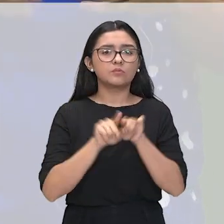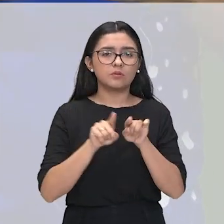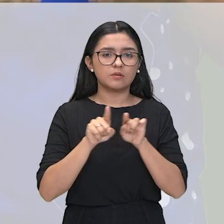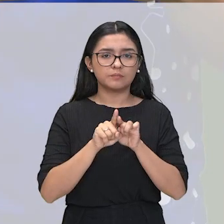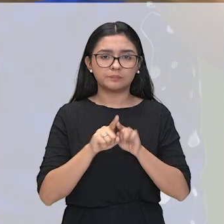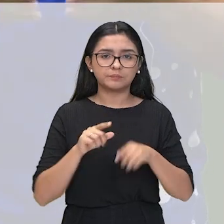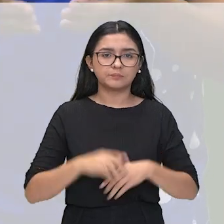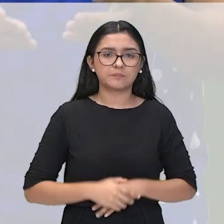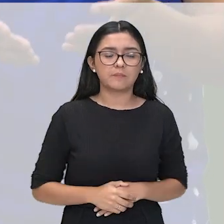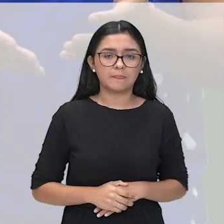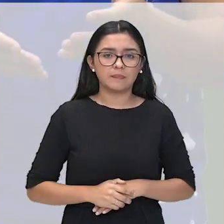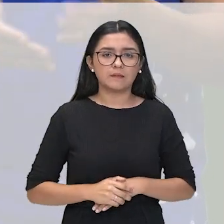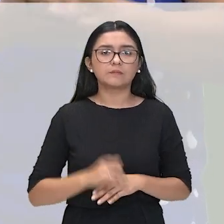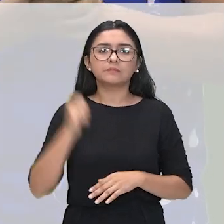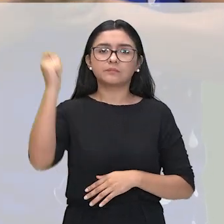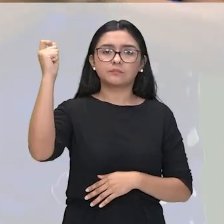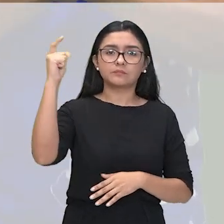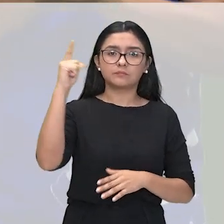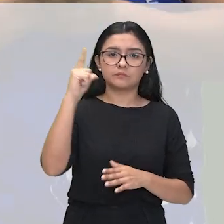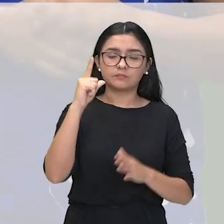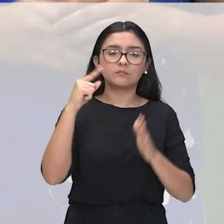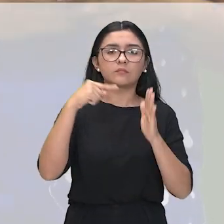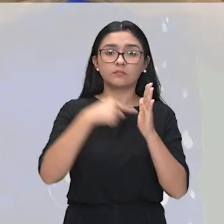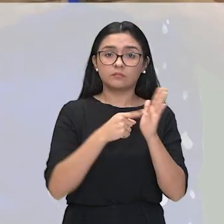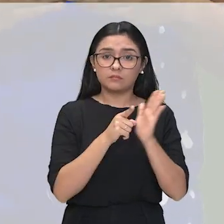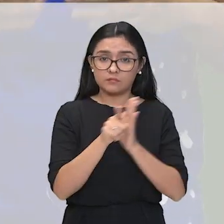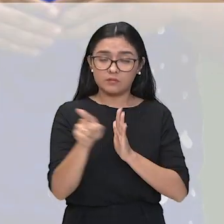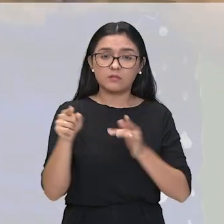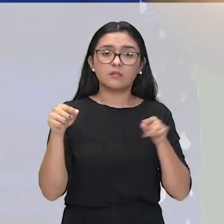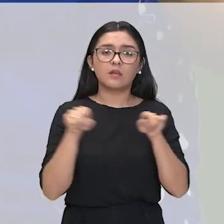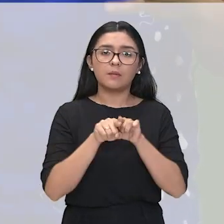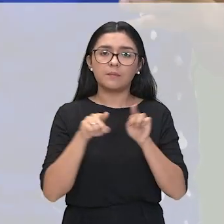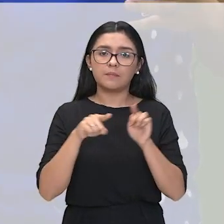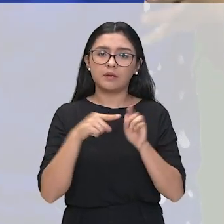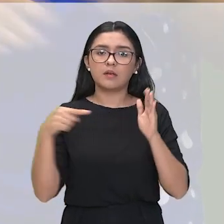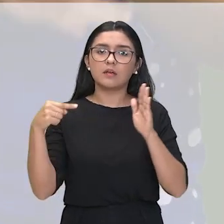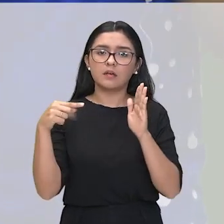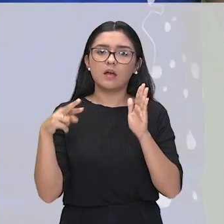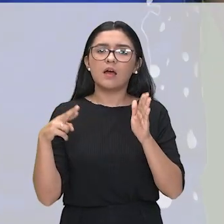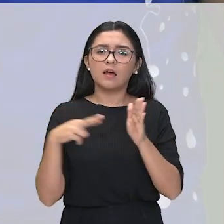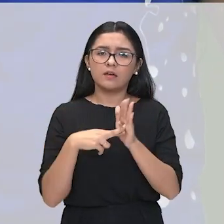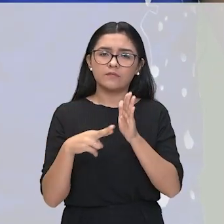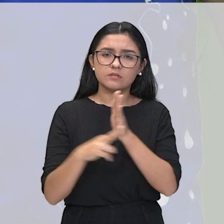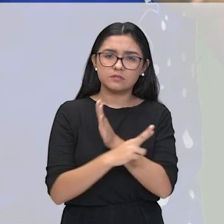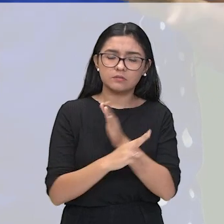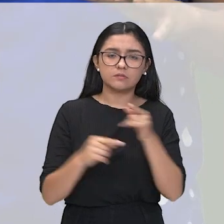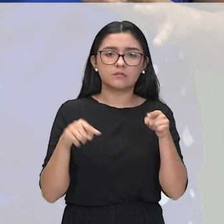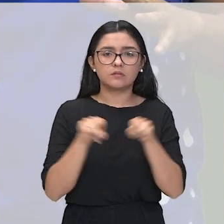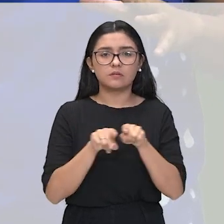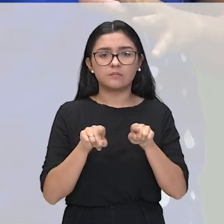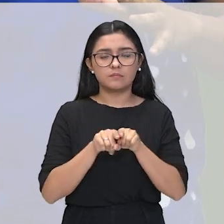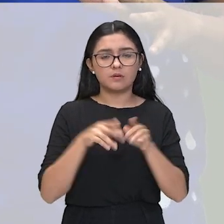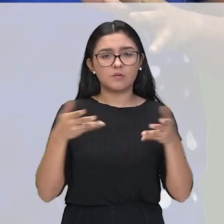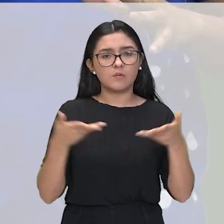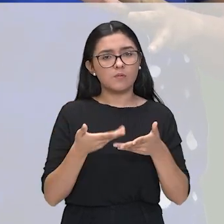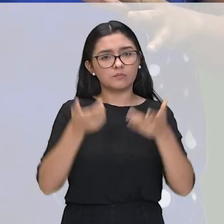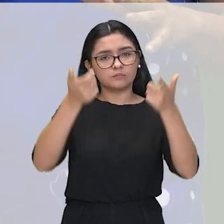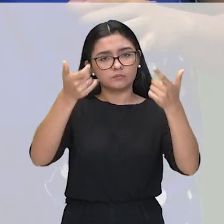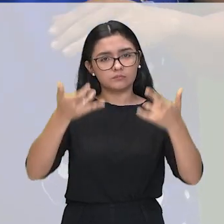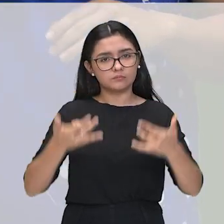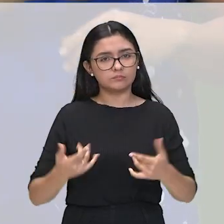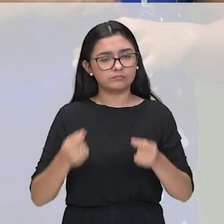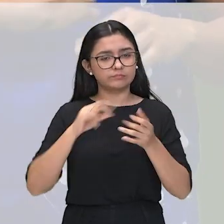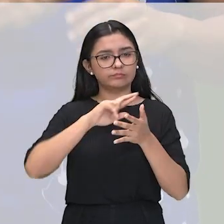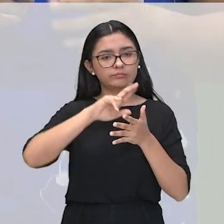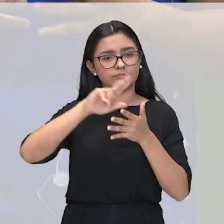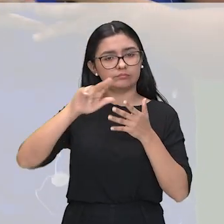sobre a refração da luz. Nós vamos começar aqui a falar sobre a óptica e vamos explorar diversos fenômenos. E